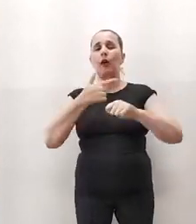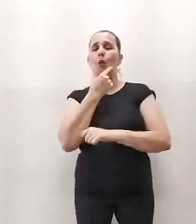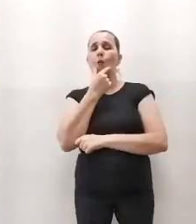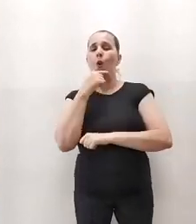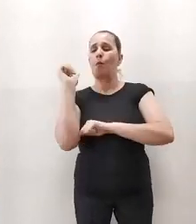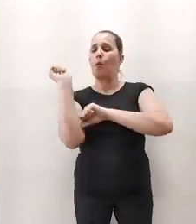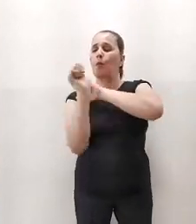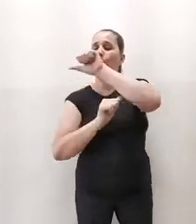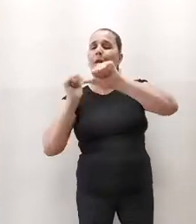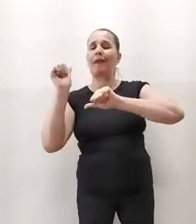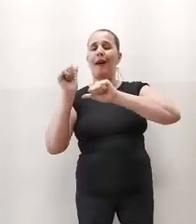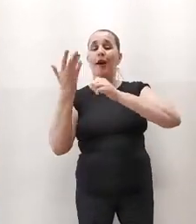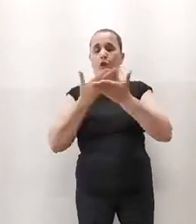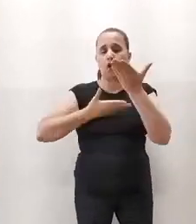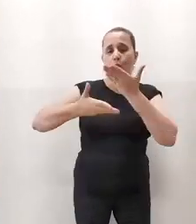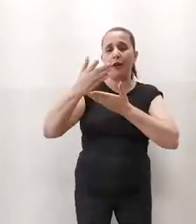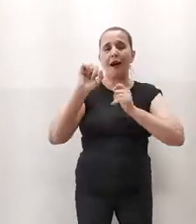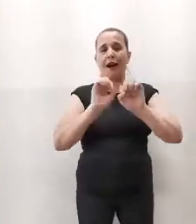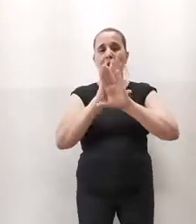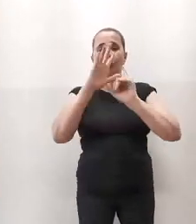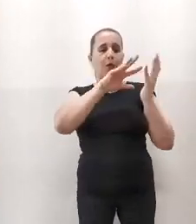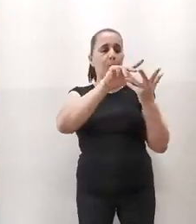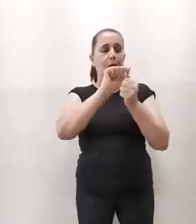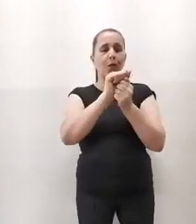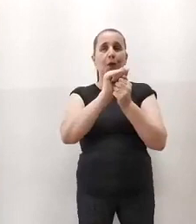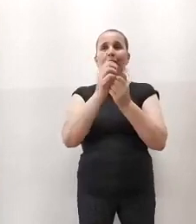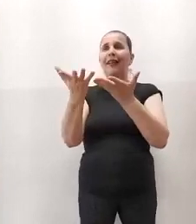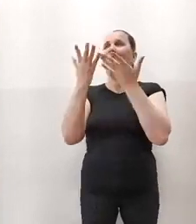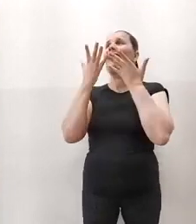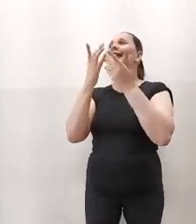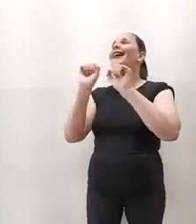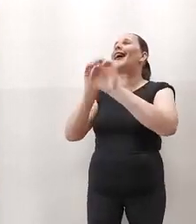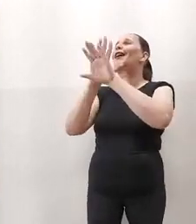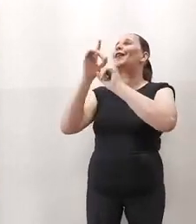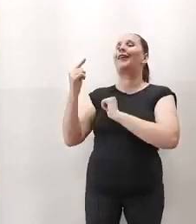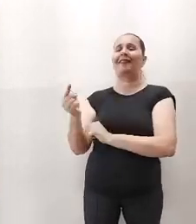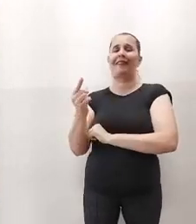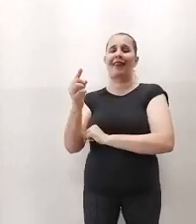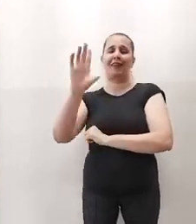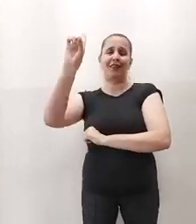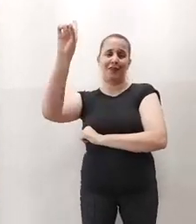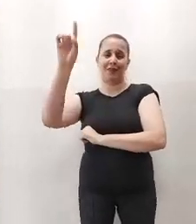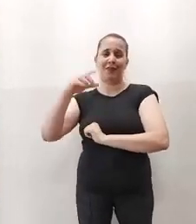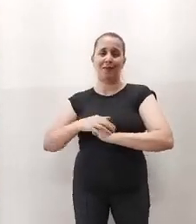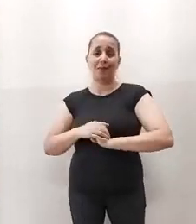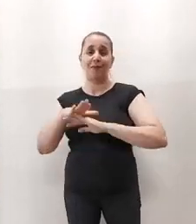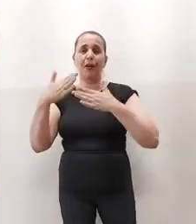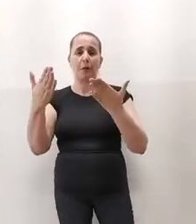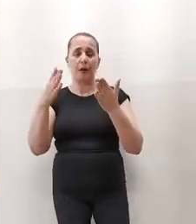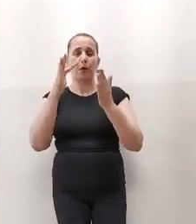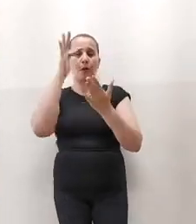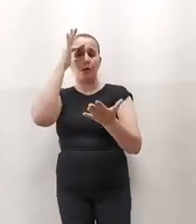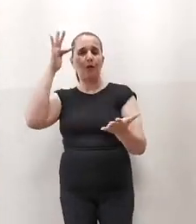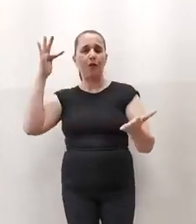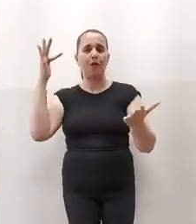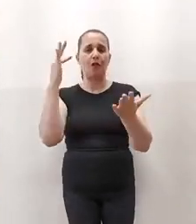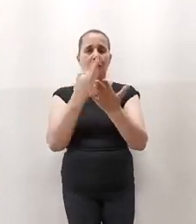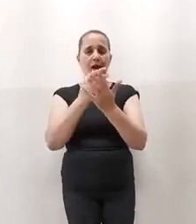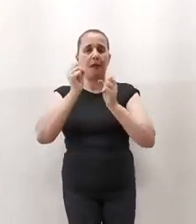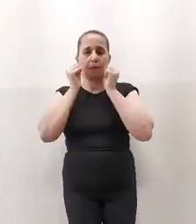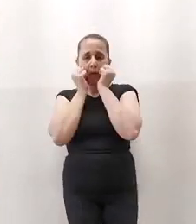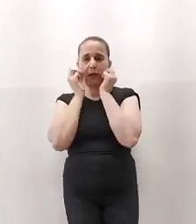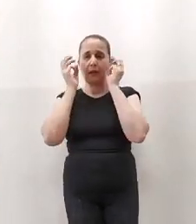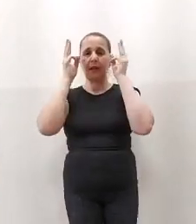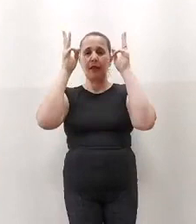para preferir a glória eterna. Hebreus capítulo 11, versículo 23. Pela fé,